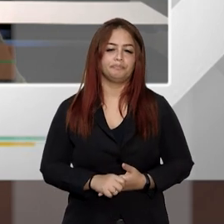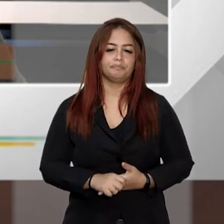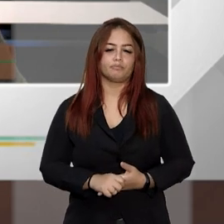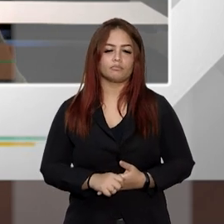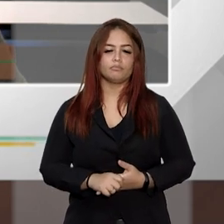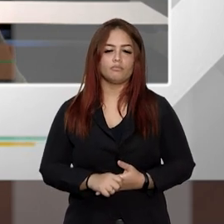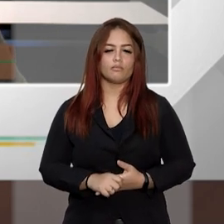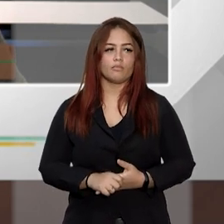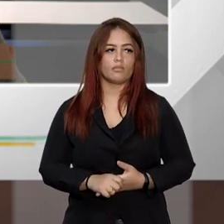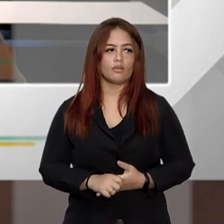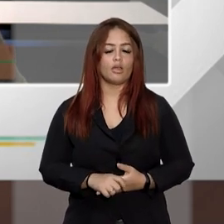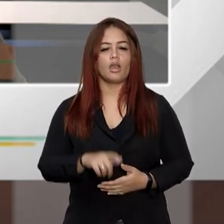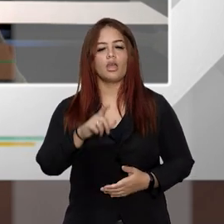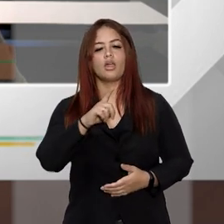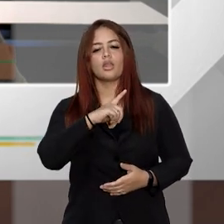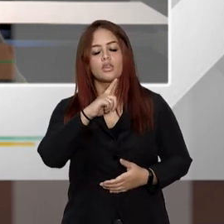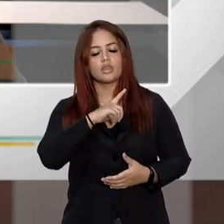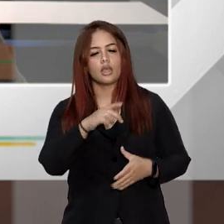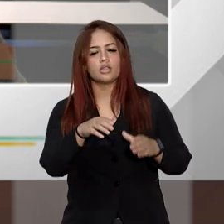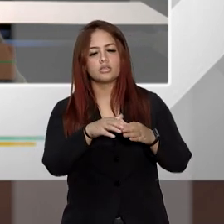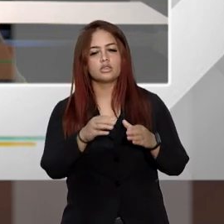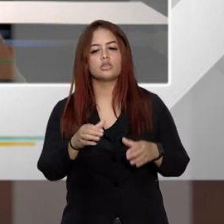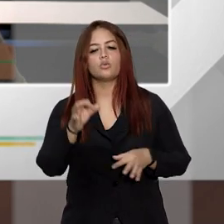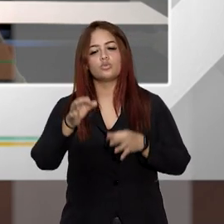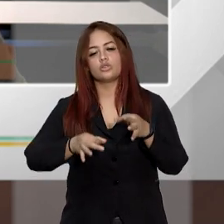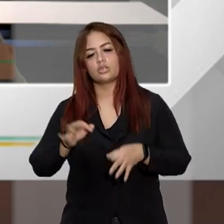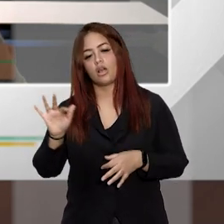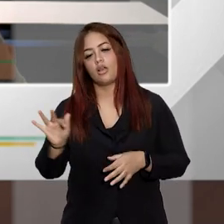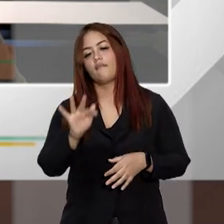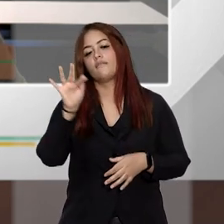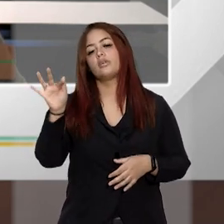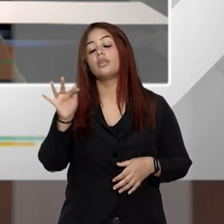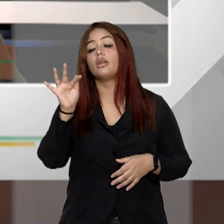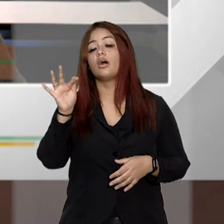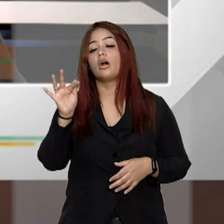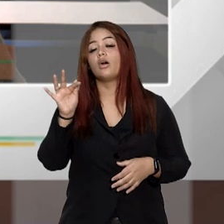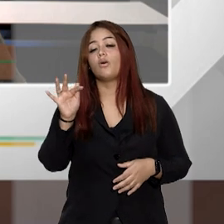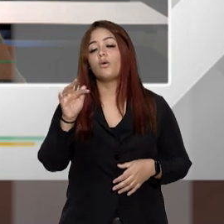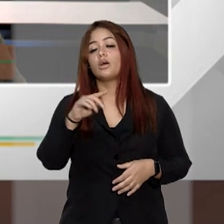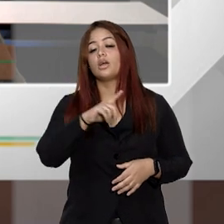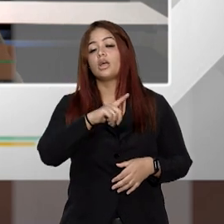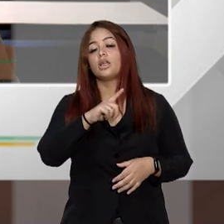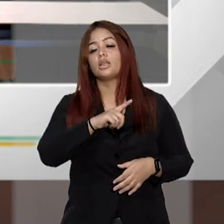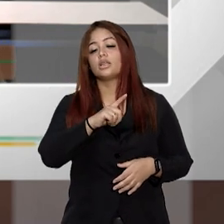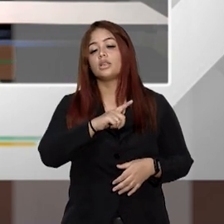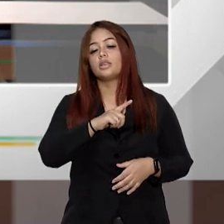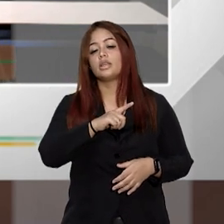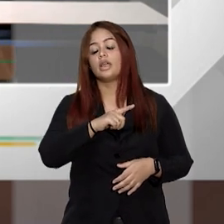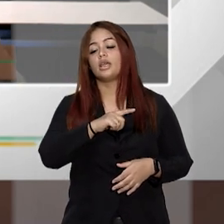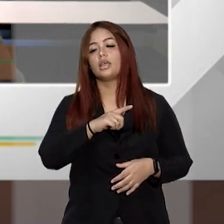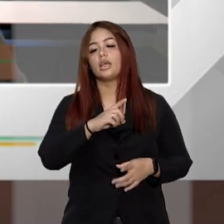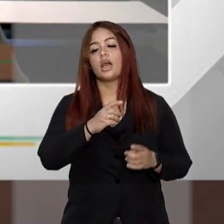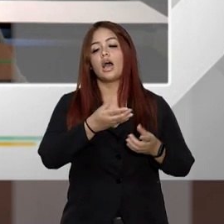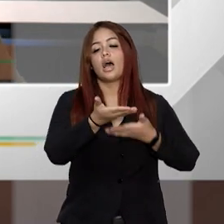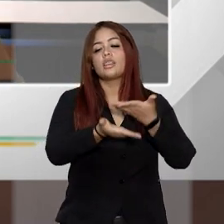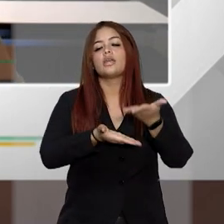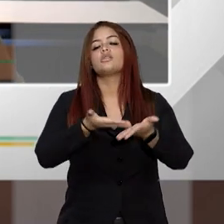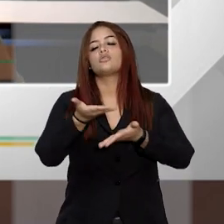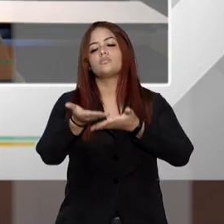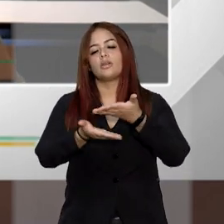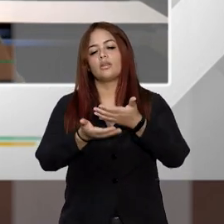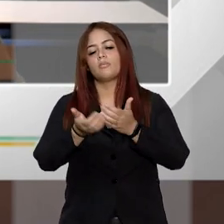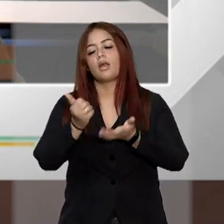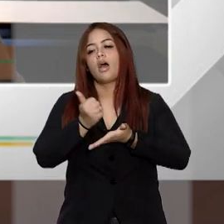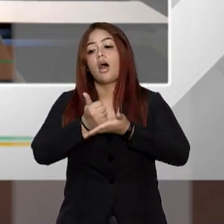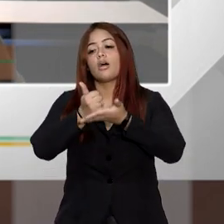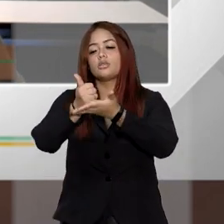União. As seções judiciárias federais, elas possuem uma seção de atendimento